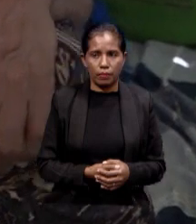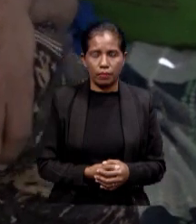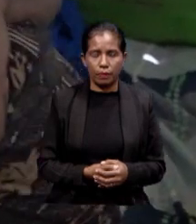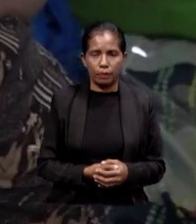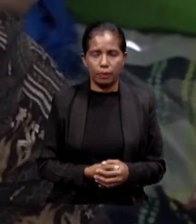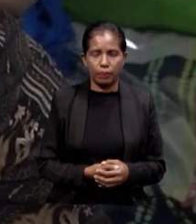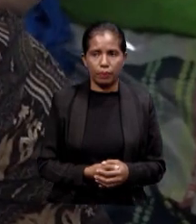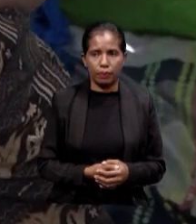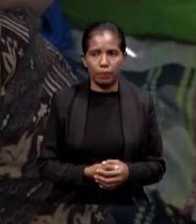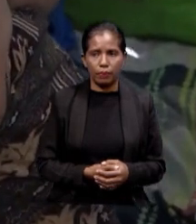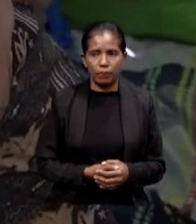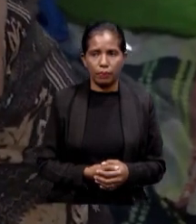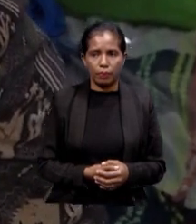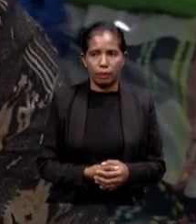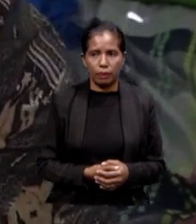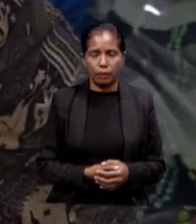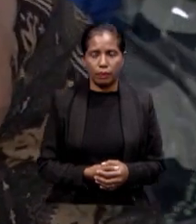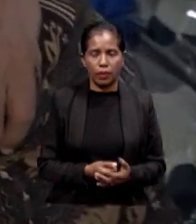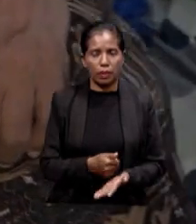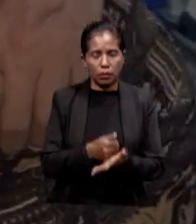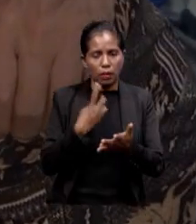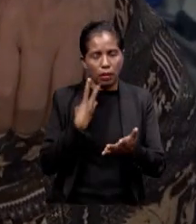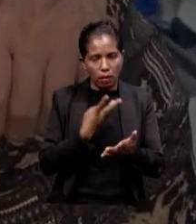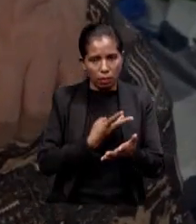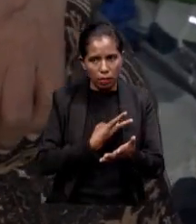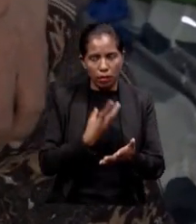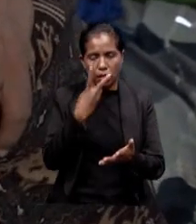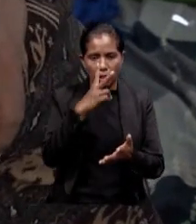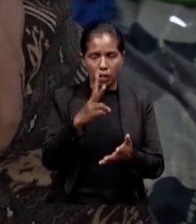Né? Are ale fogo. Car.